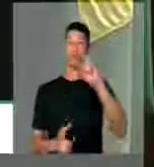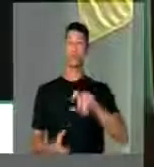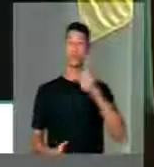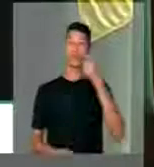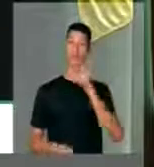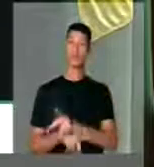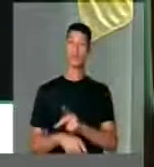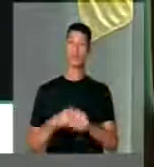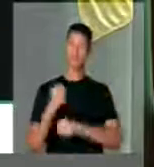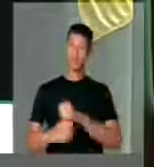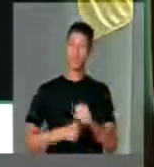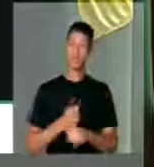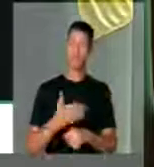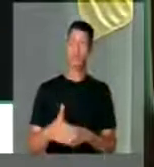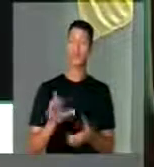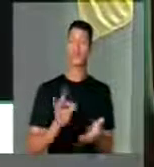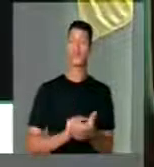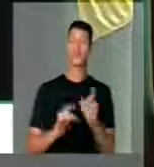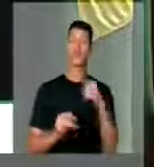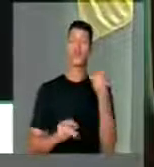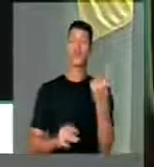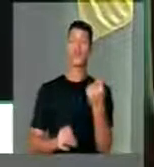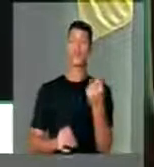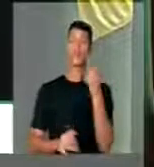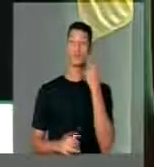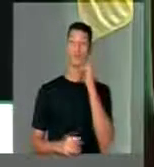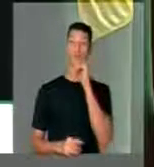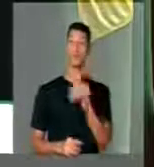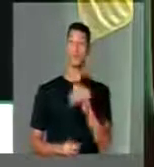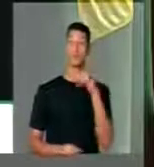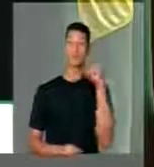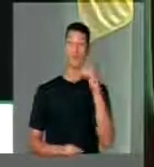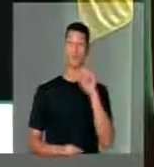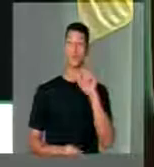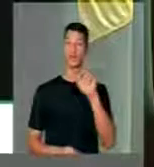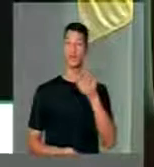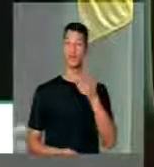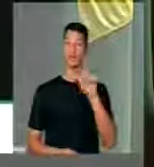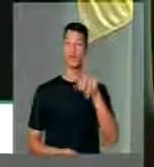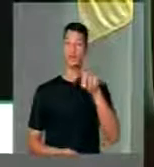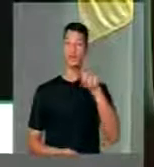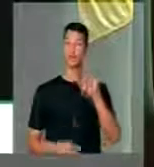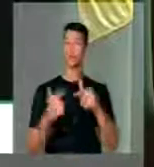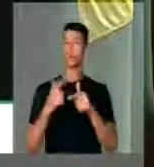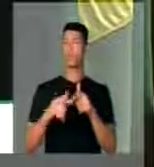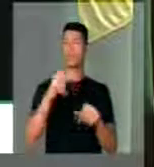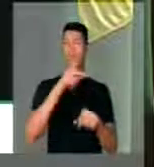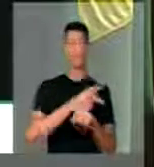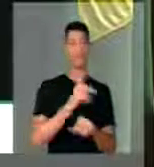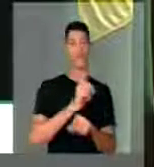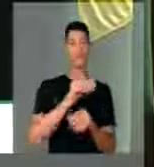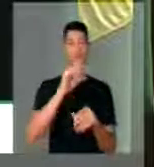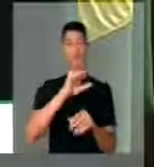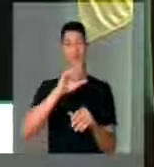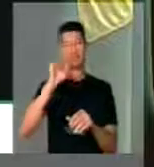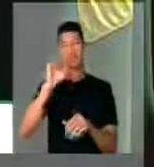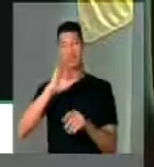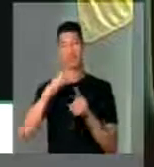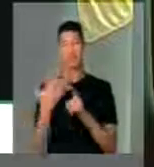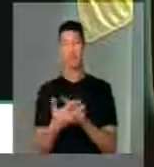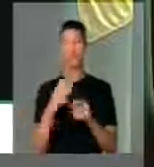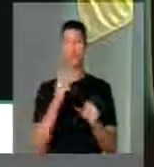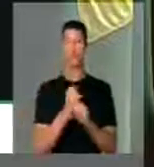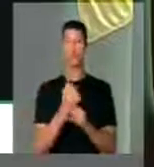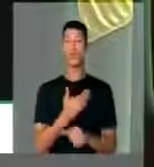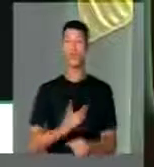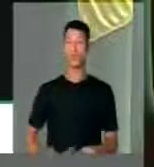nesses anos todos. E a verdade é uma só, foi dita aqui pela deputada Jandira Fegali. O problema não está na Previdência, não está na Assistência Social, o problema está nas